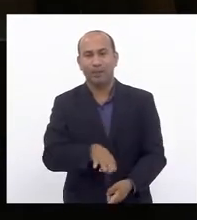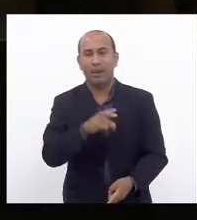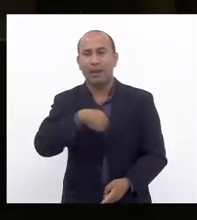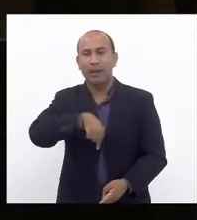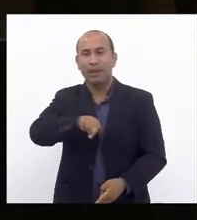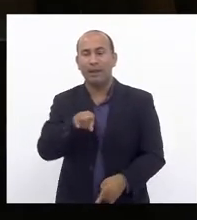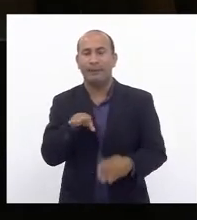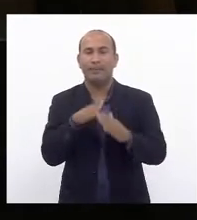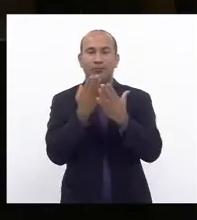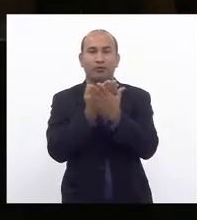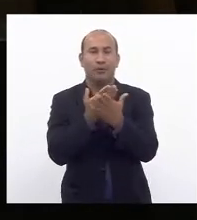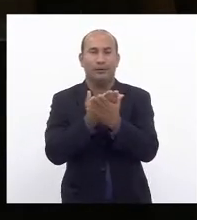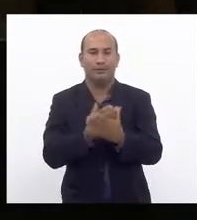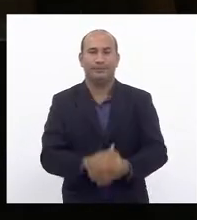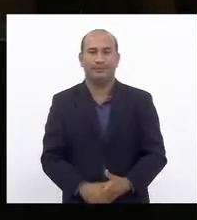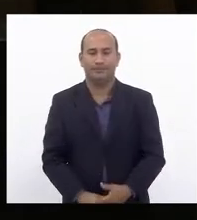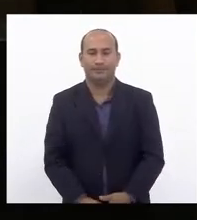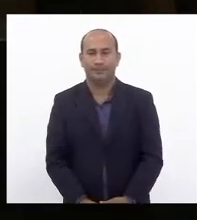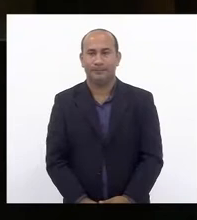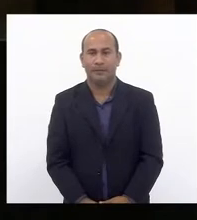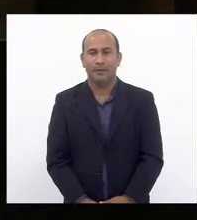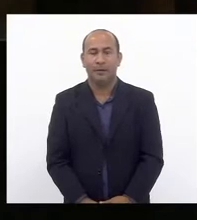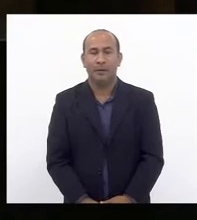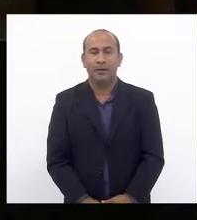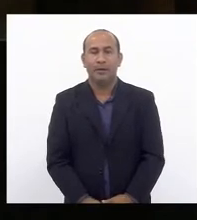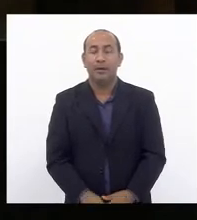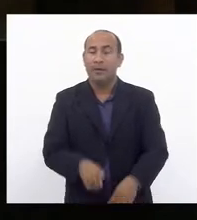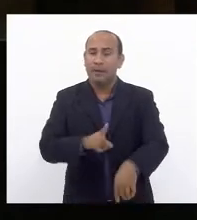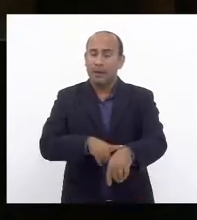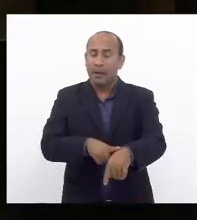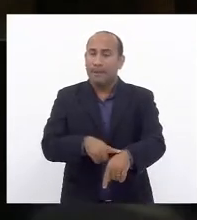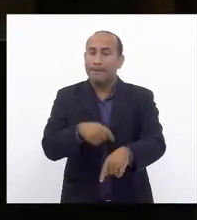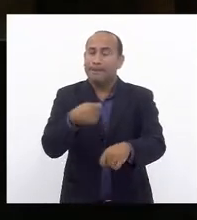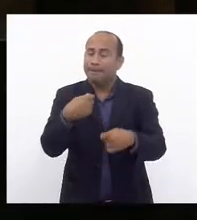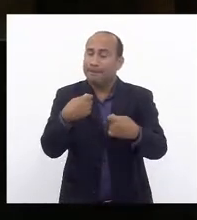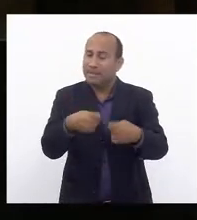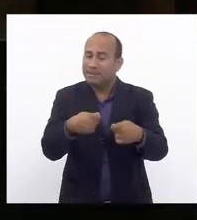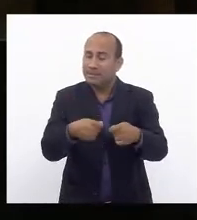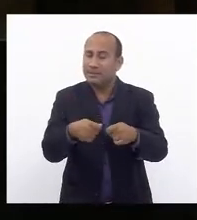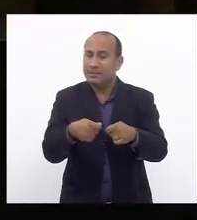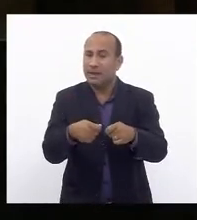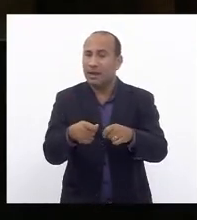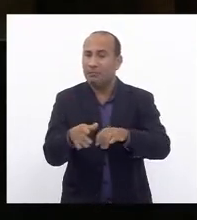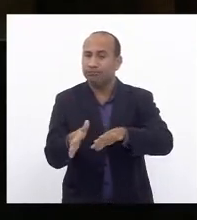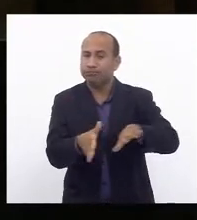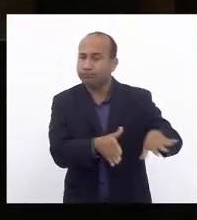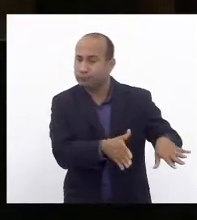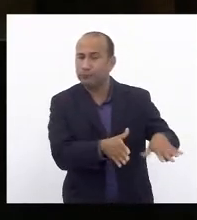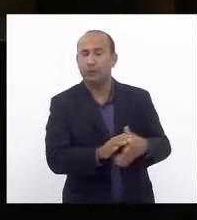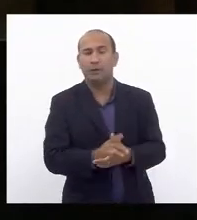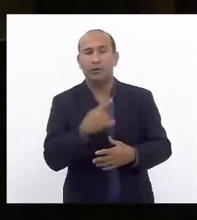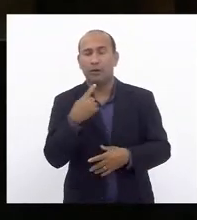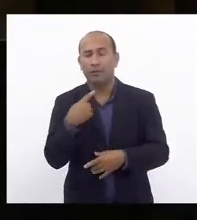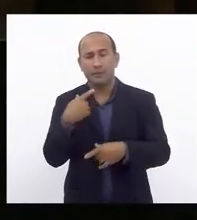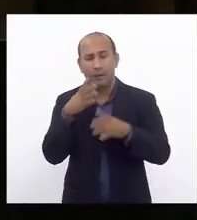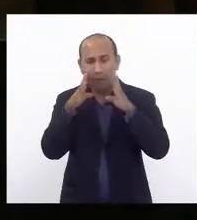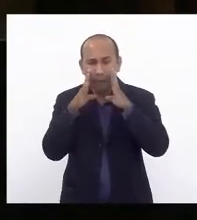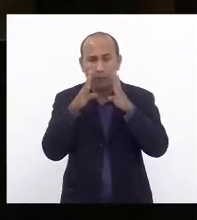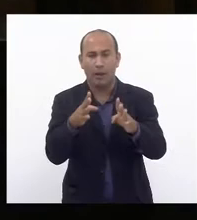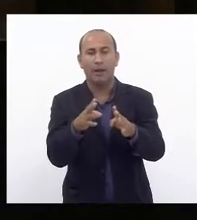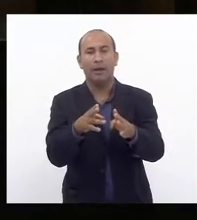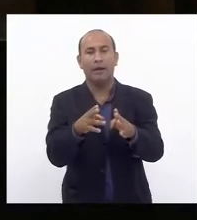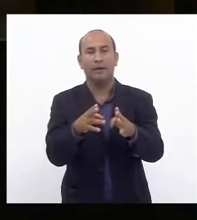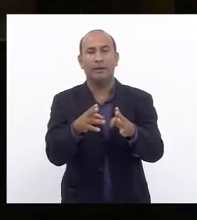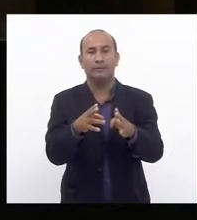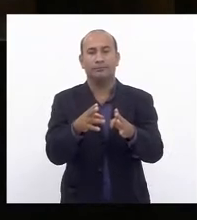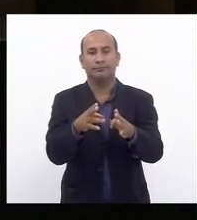para a sua escola. Esse tempo precisa ficar para trás, a gente precisa virar essa página e focar numa educação